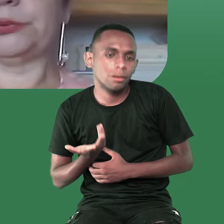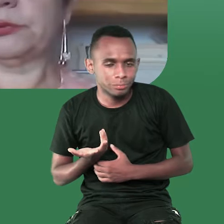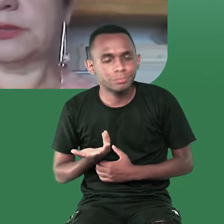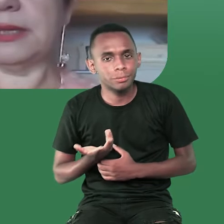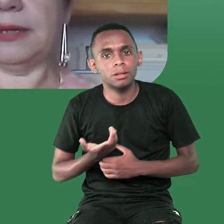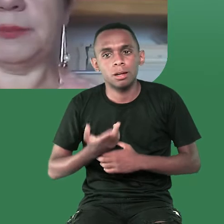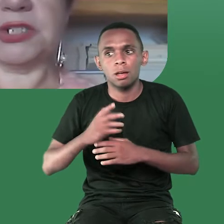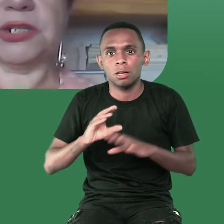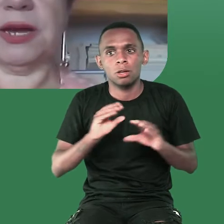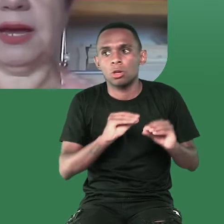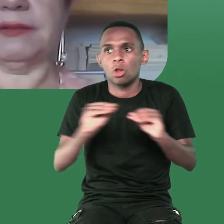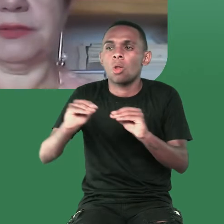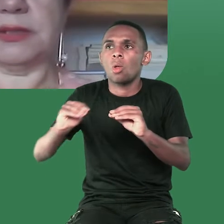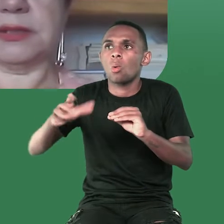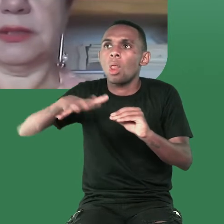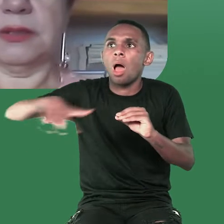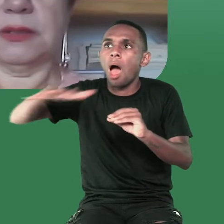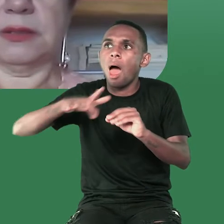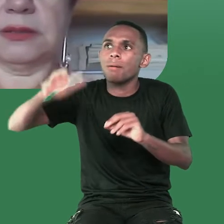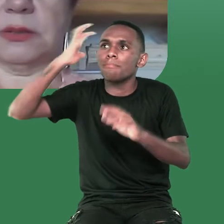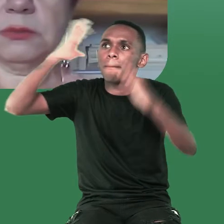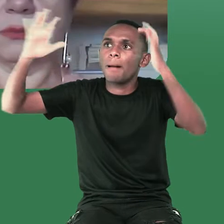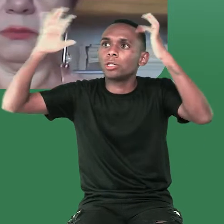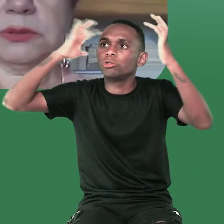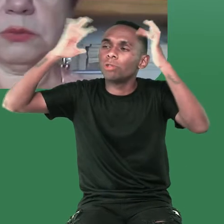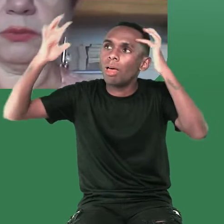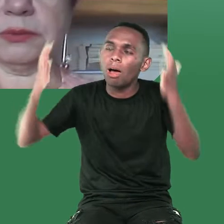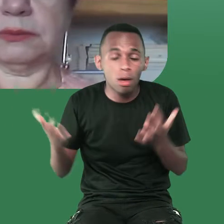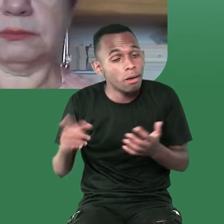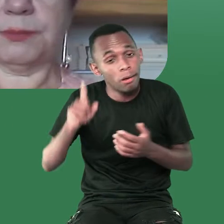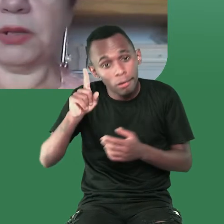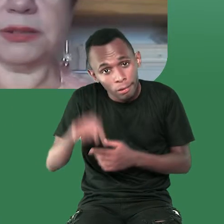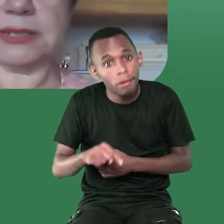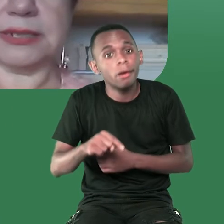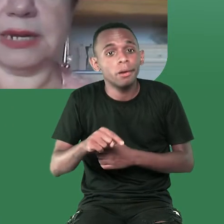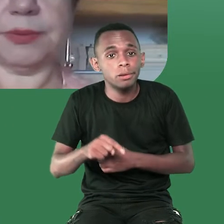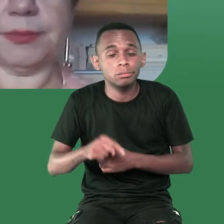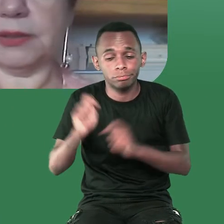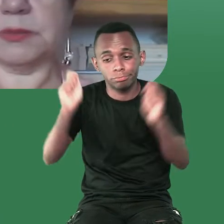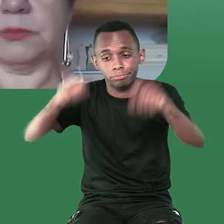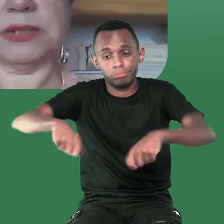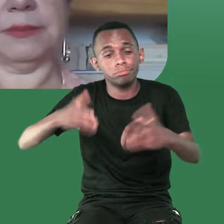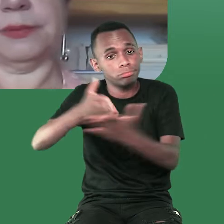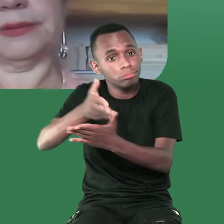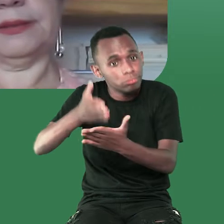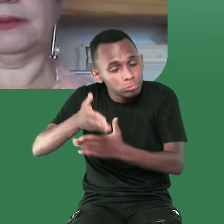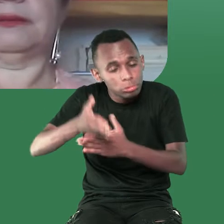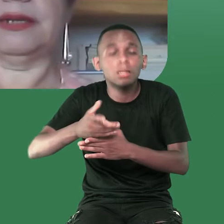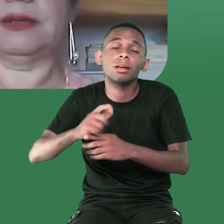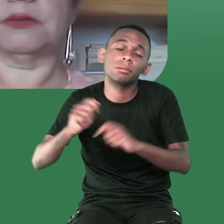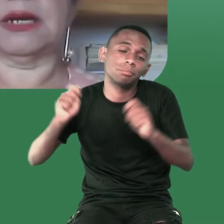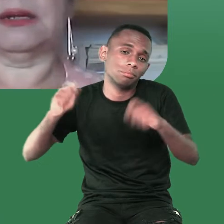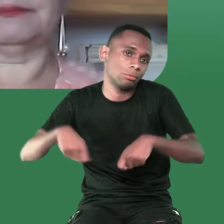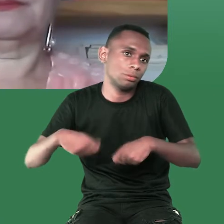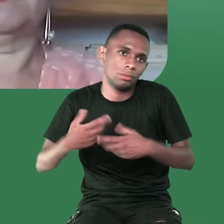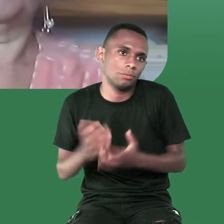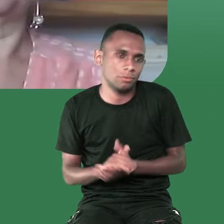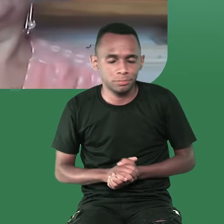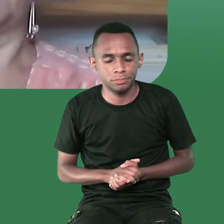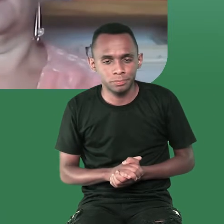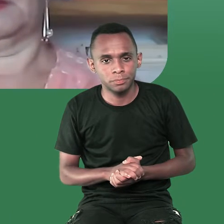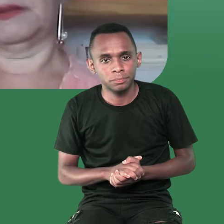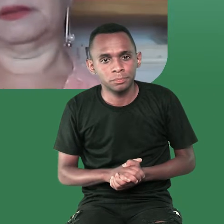para mundos, né, inimagináveis. São portas que se abrem mesmo, sabe? Sem querer usar,